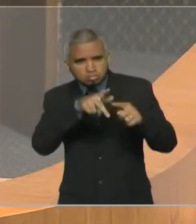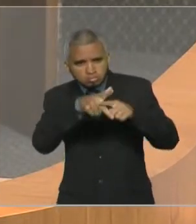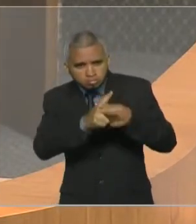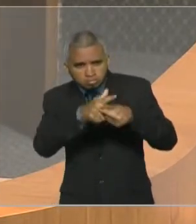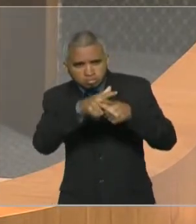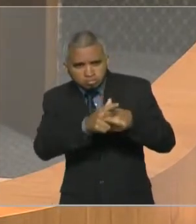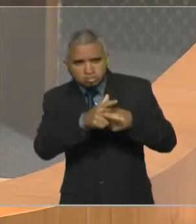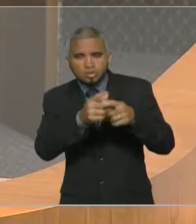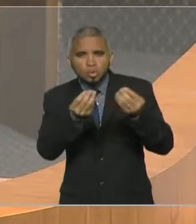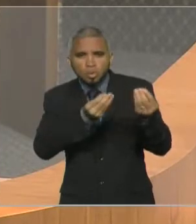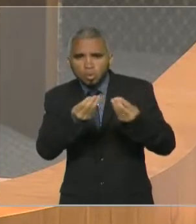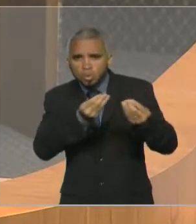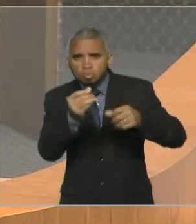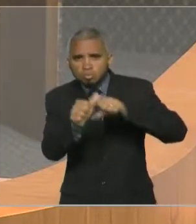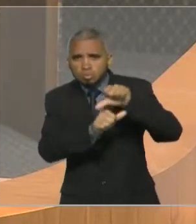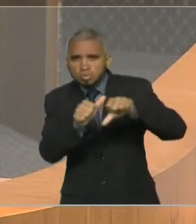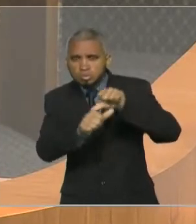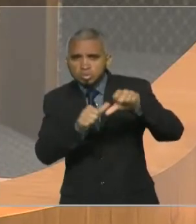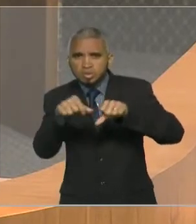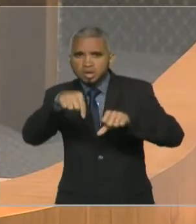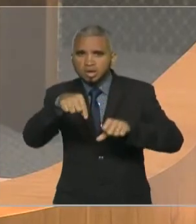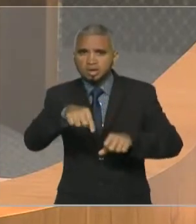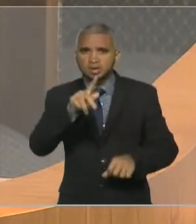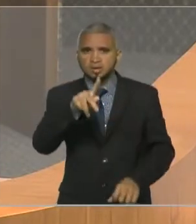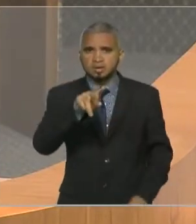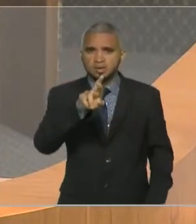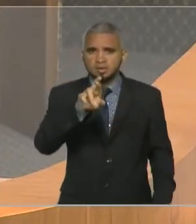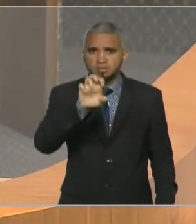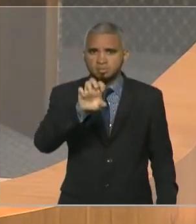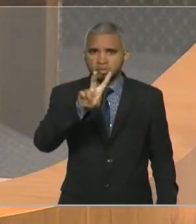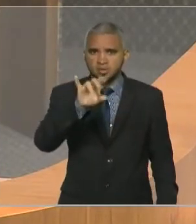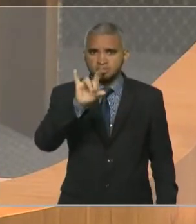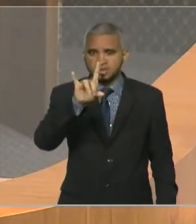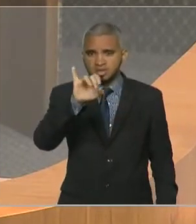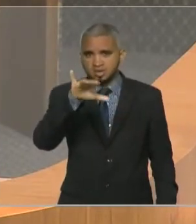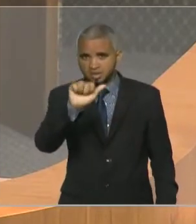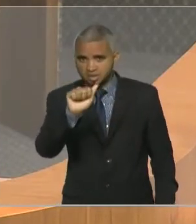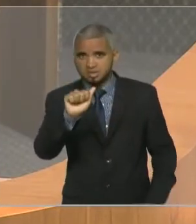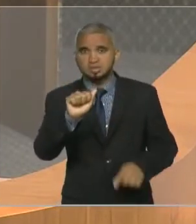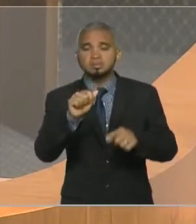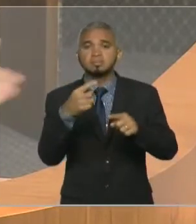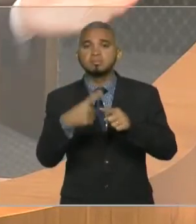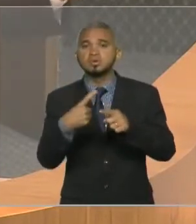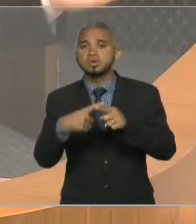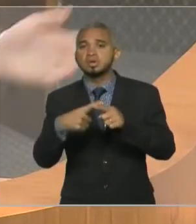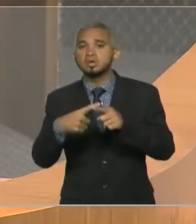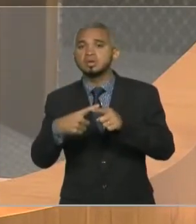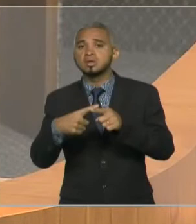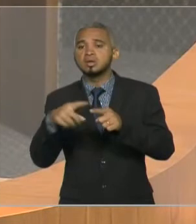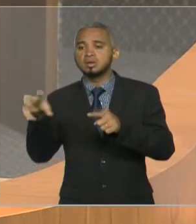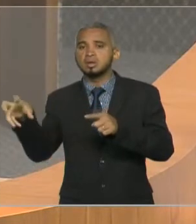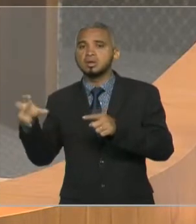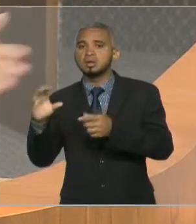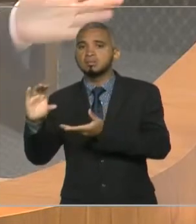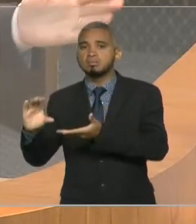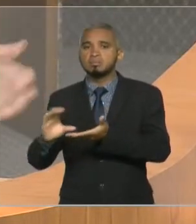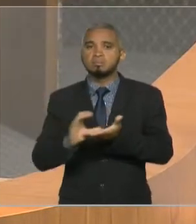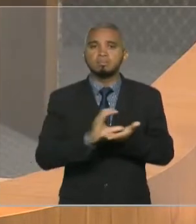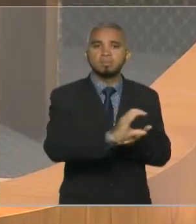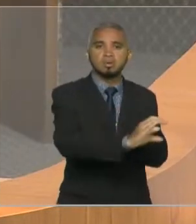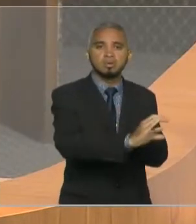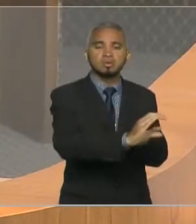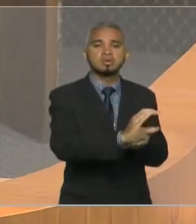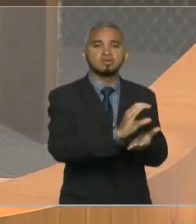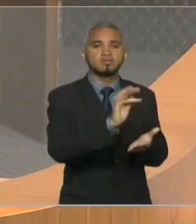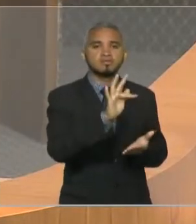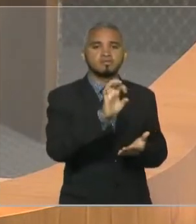mudar o regime de previdência do Maranhão para cobrir o déficit do FEPA. Ora, senhoras e senhores, são muitos